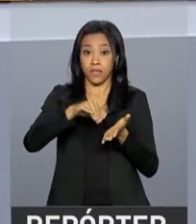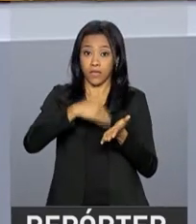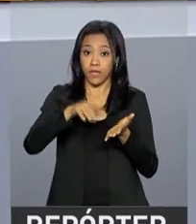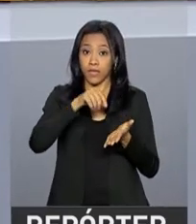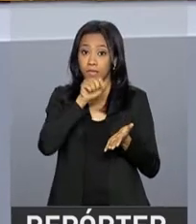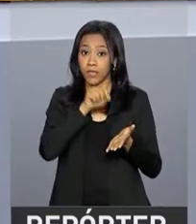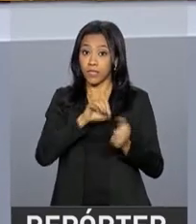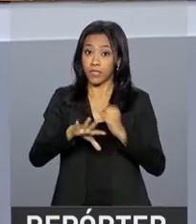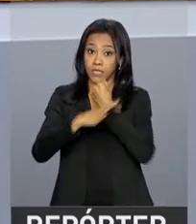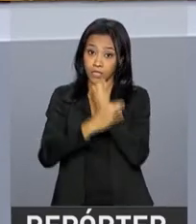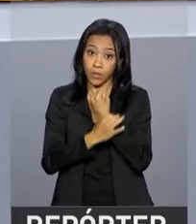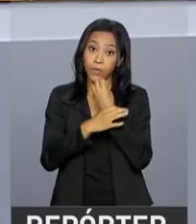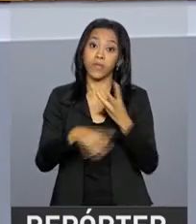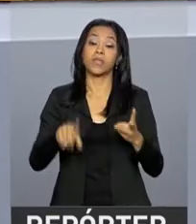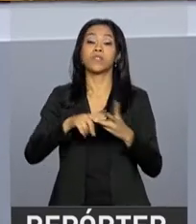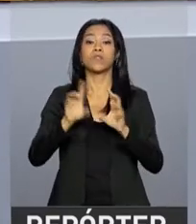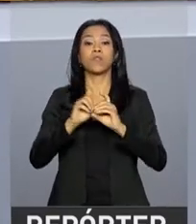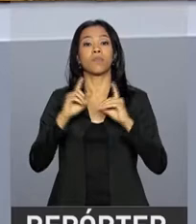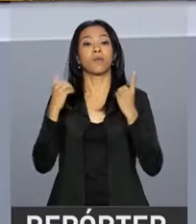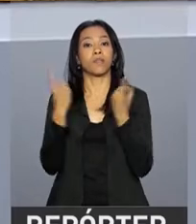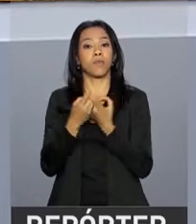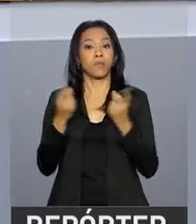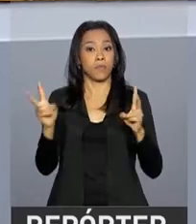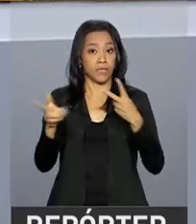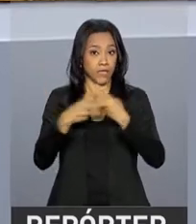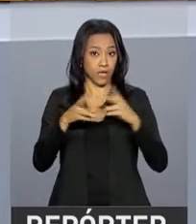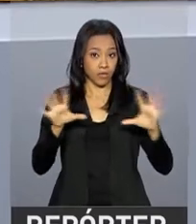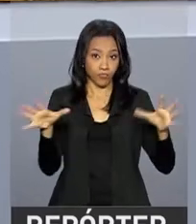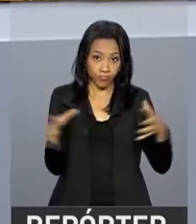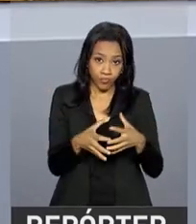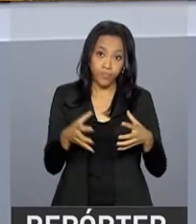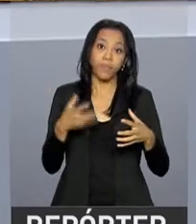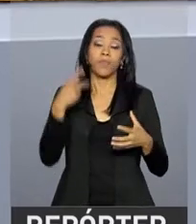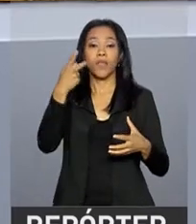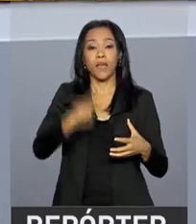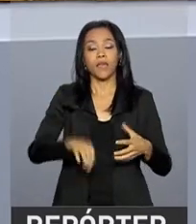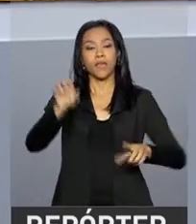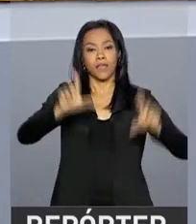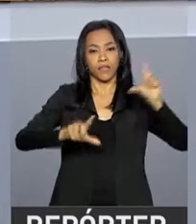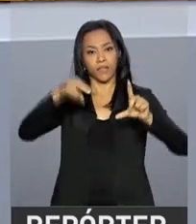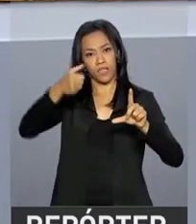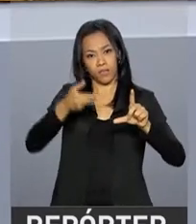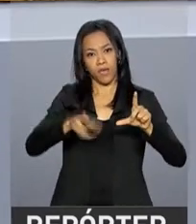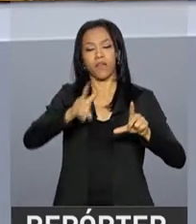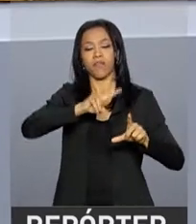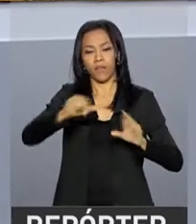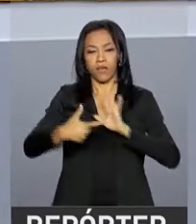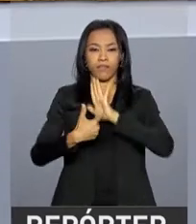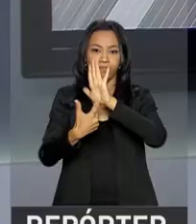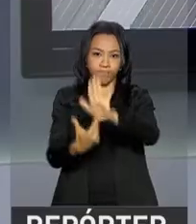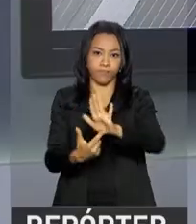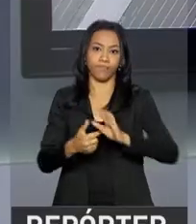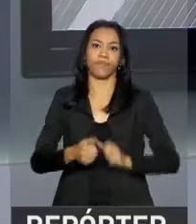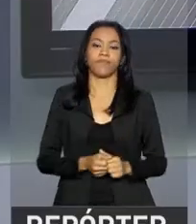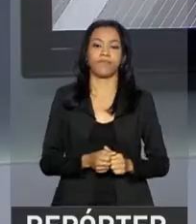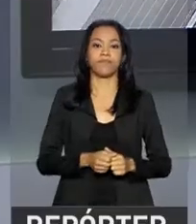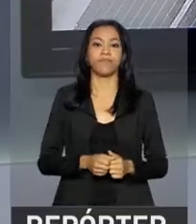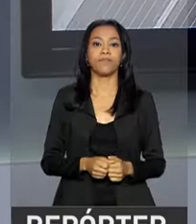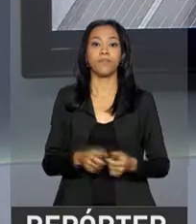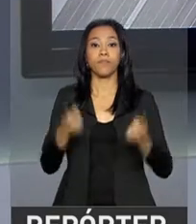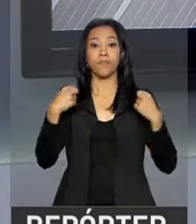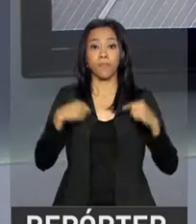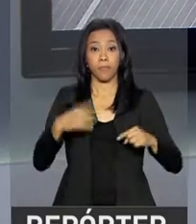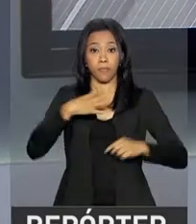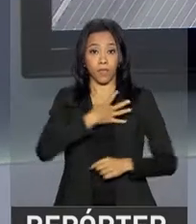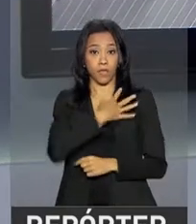eo departamento penitenciário nacional a tv nbr vai transmitir ao vivo a cerimônia de posse o general